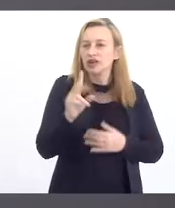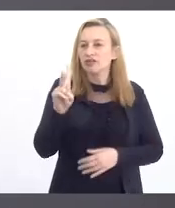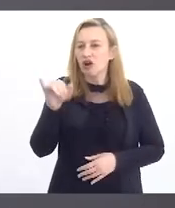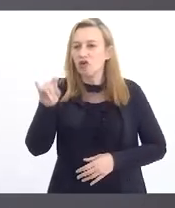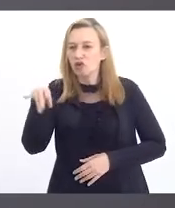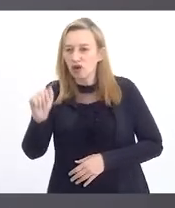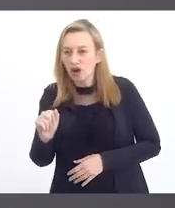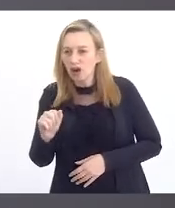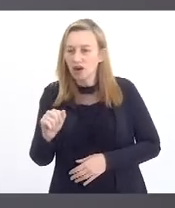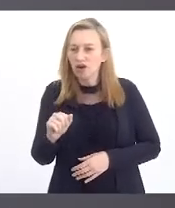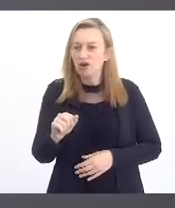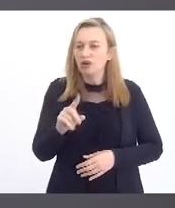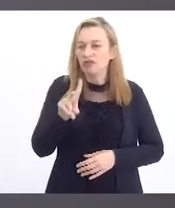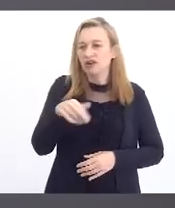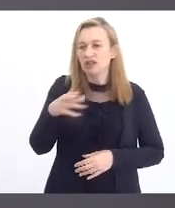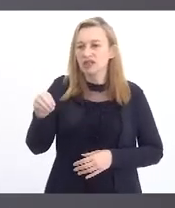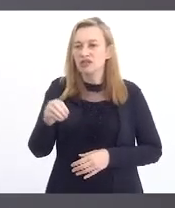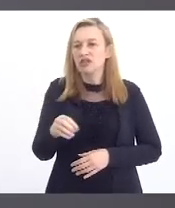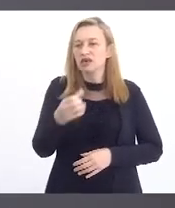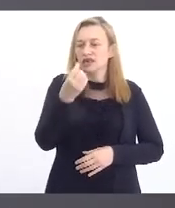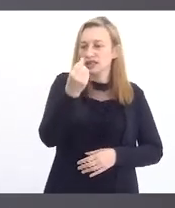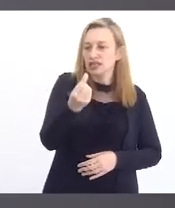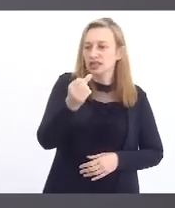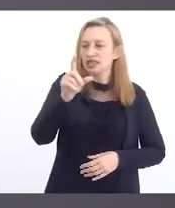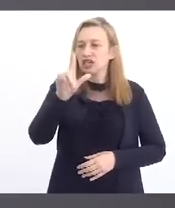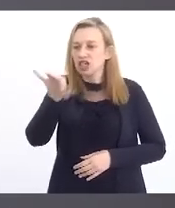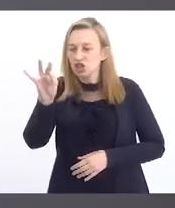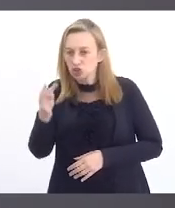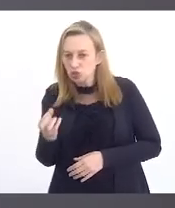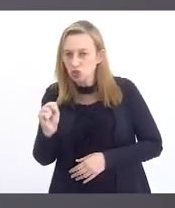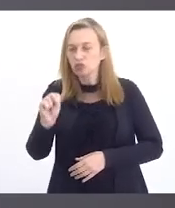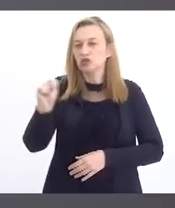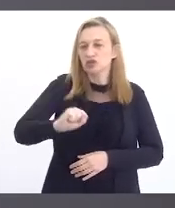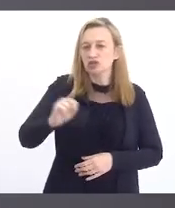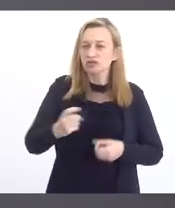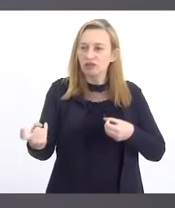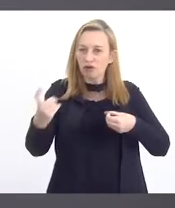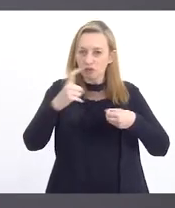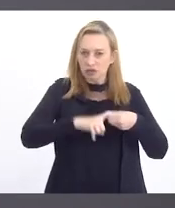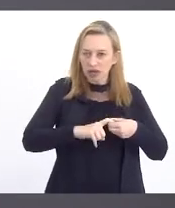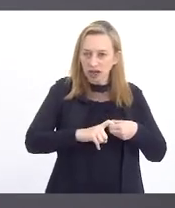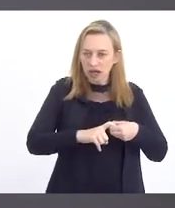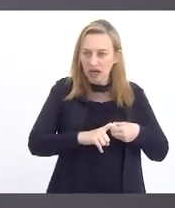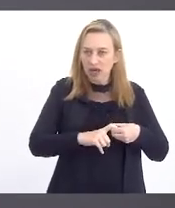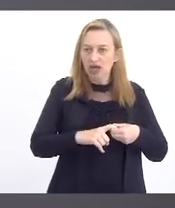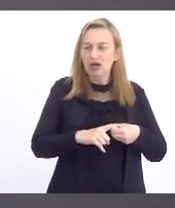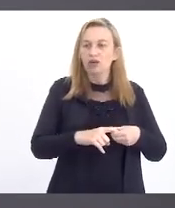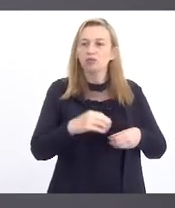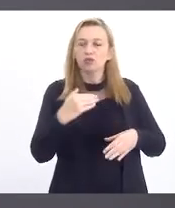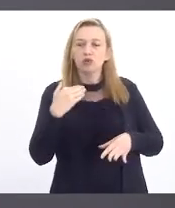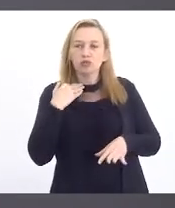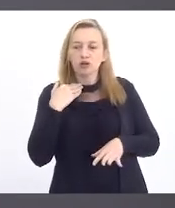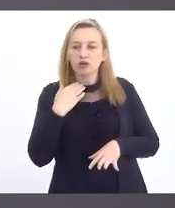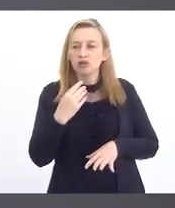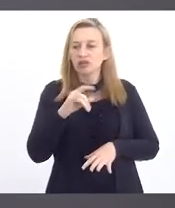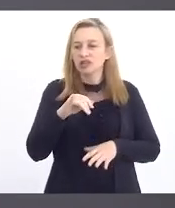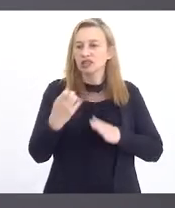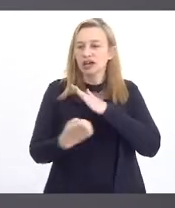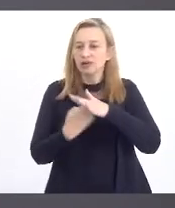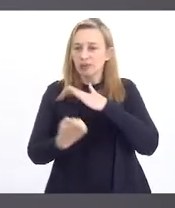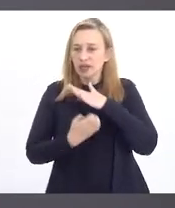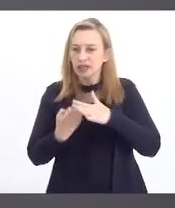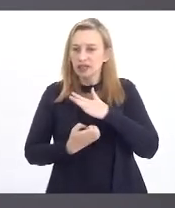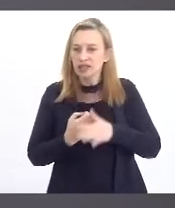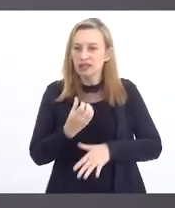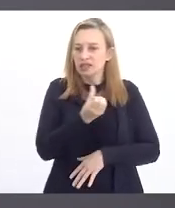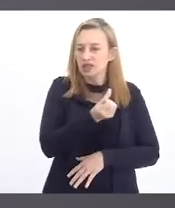uma vazão considerável aí de 600 litros por segundo. Ou seja, esse dinheiro vai retornar para os cofres da SEDAI numa obra de 16 milhões. O payback